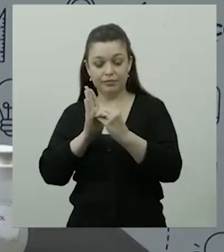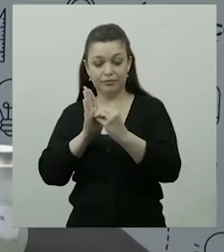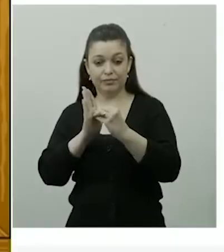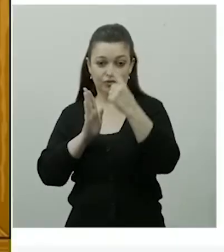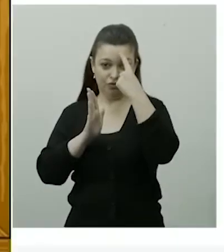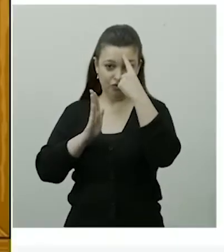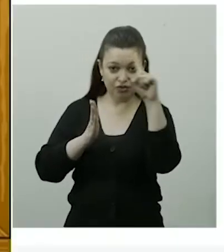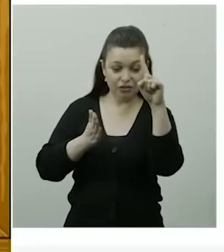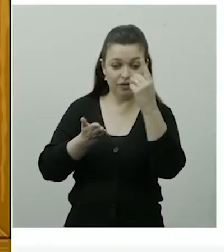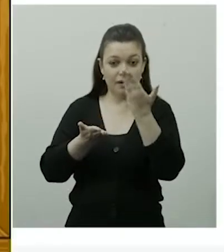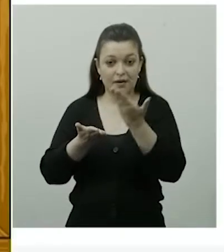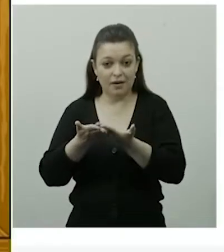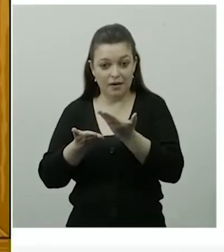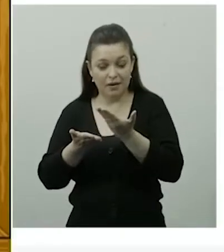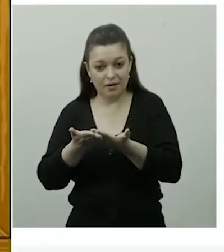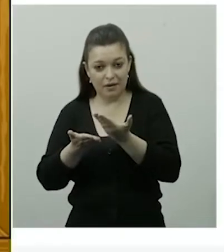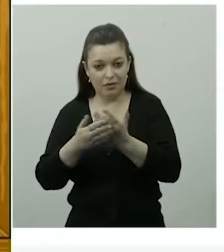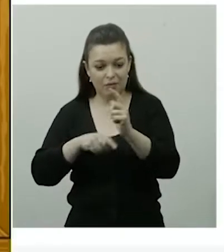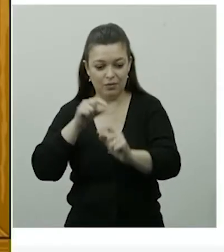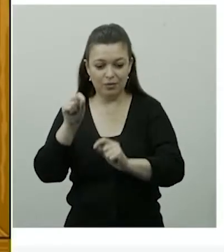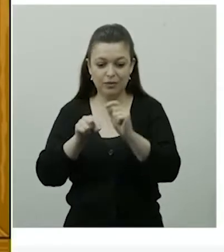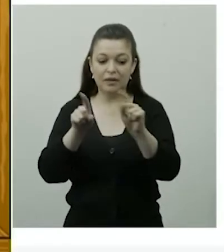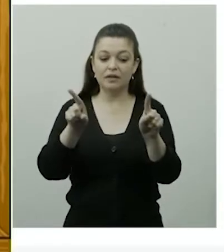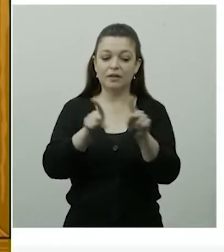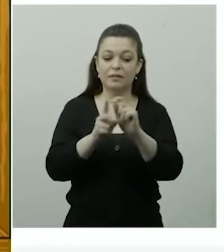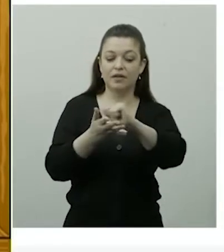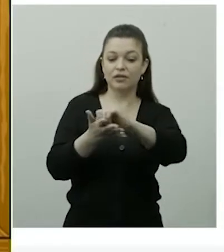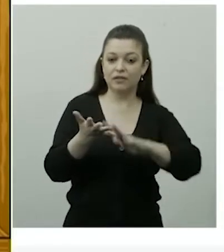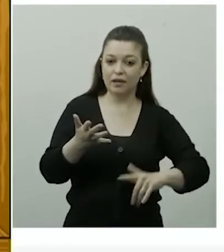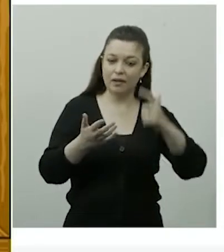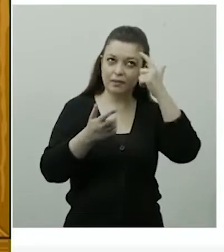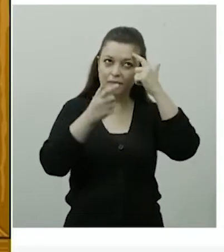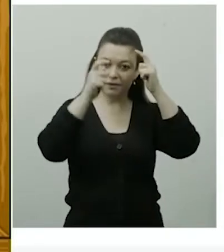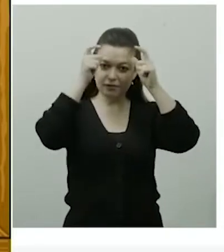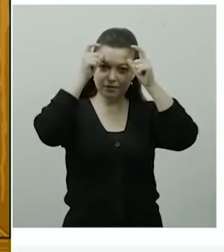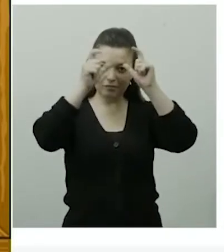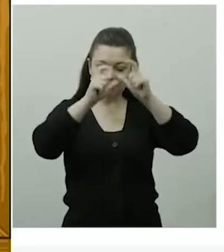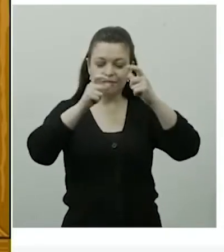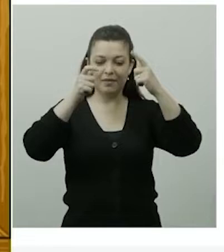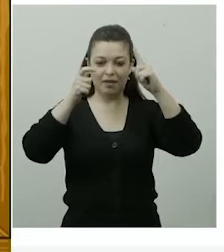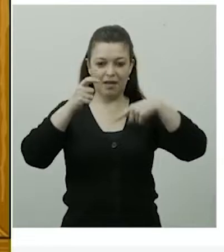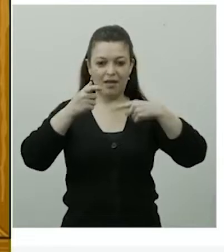aula, atividades, pensando com lógica e o quiz.